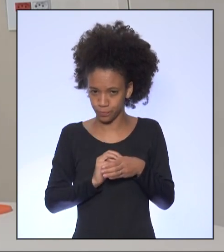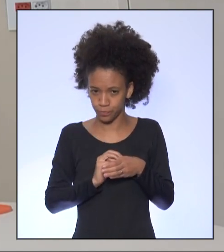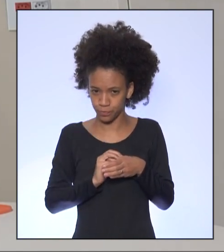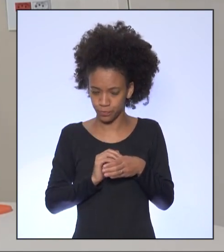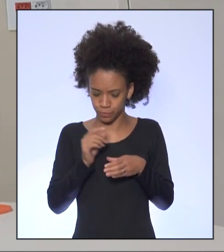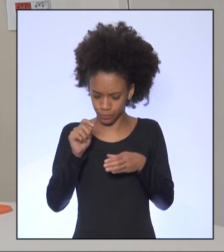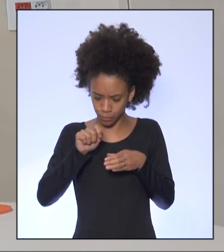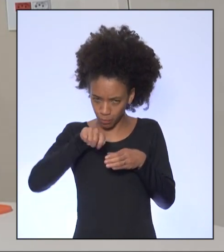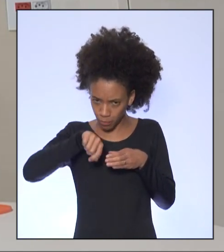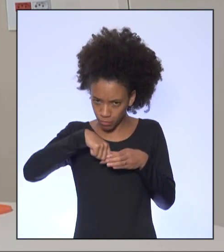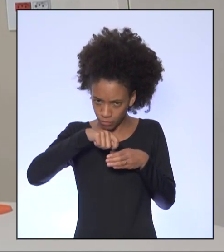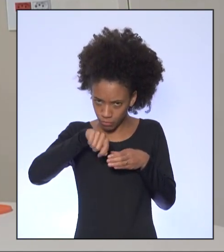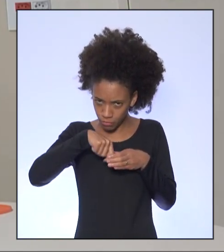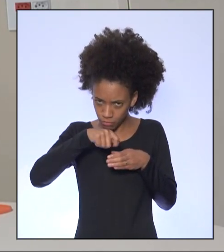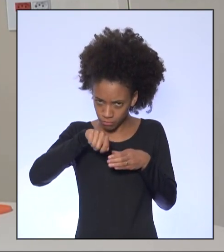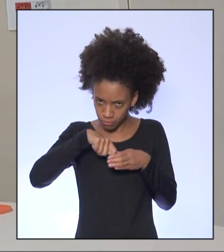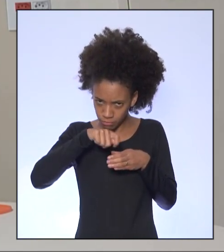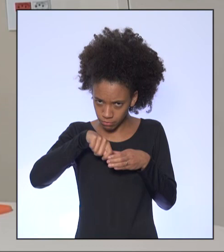Agitar.